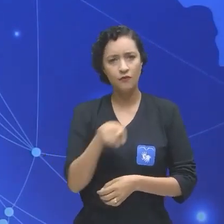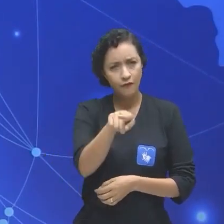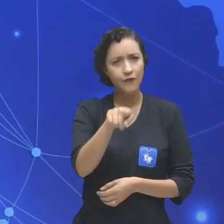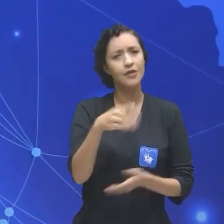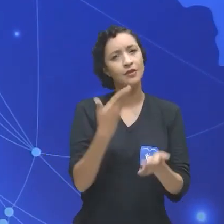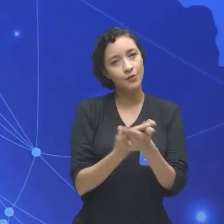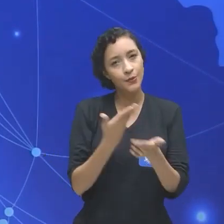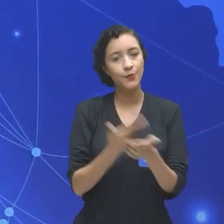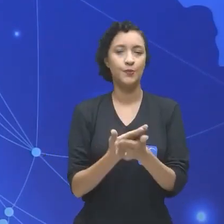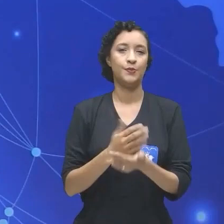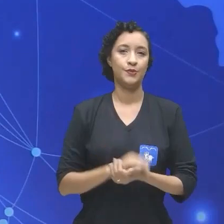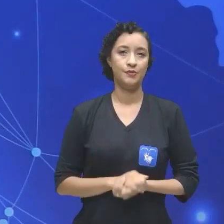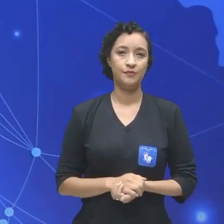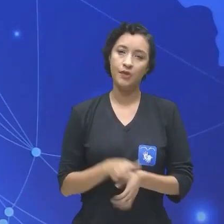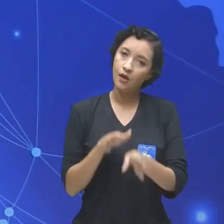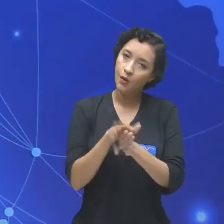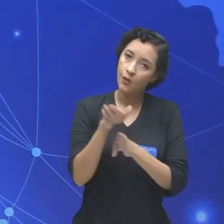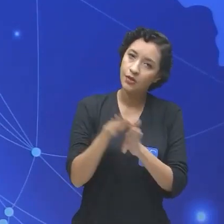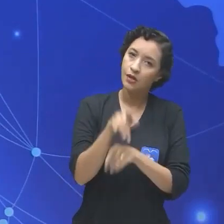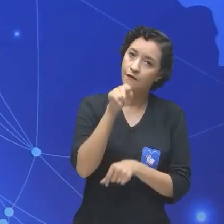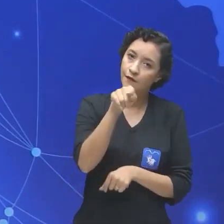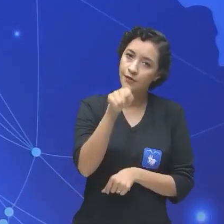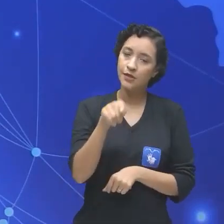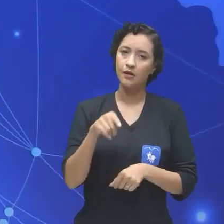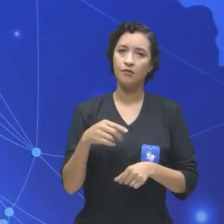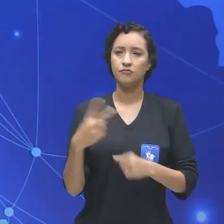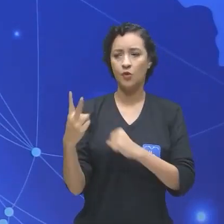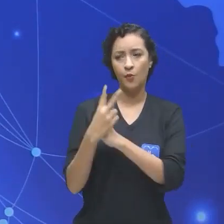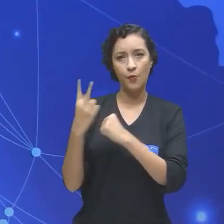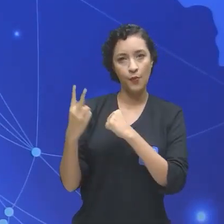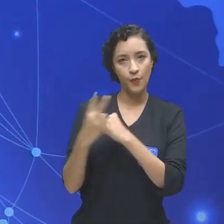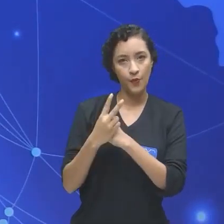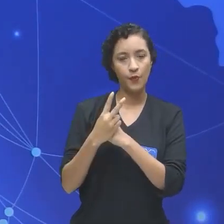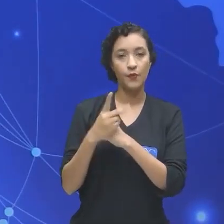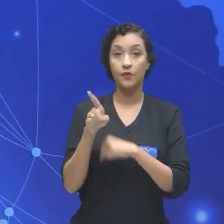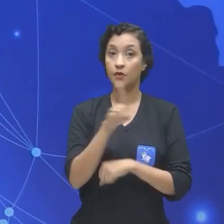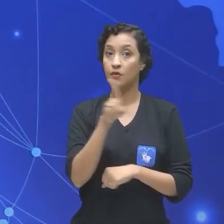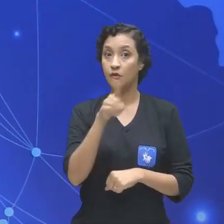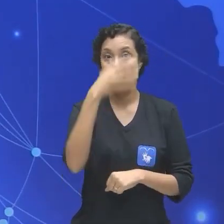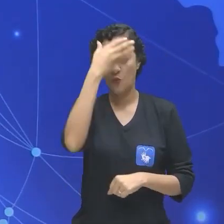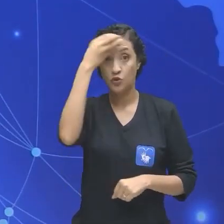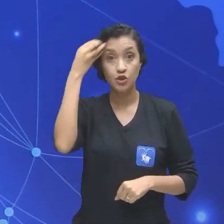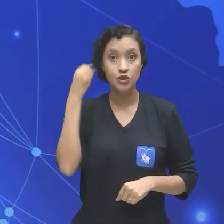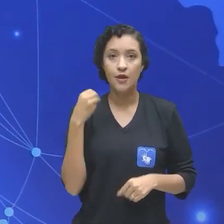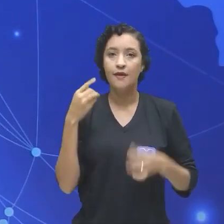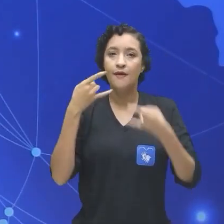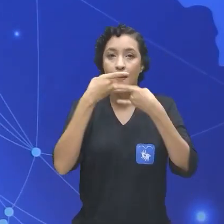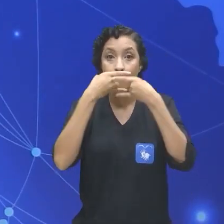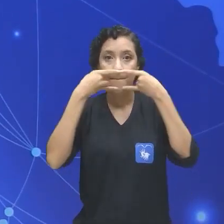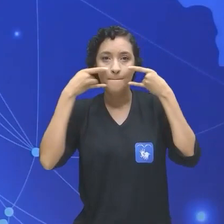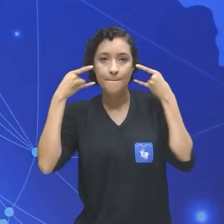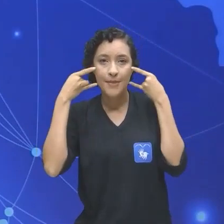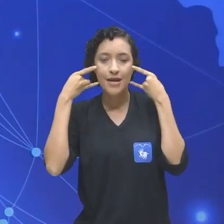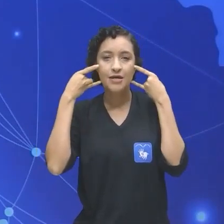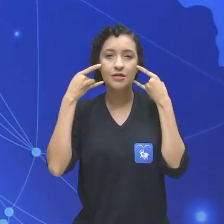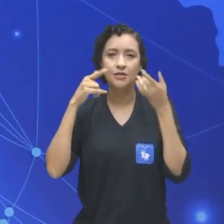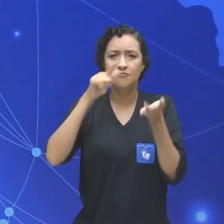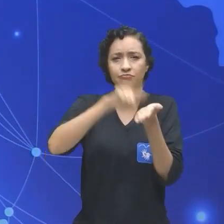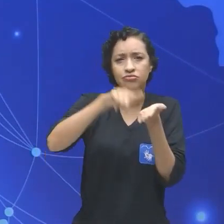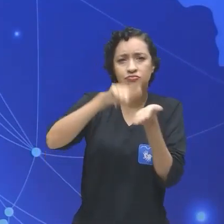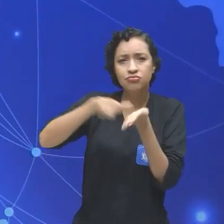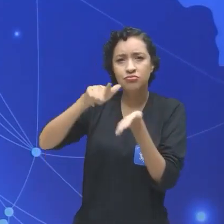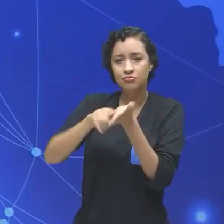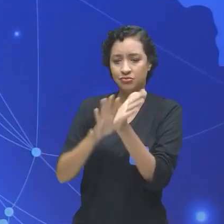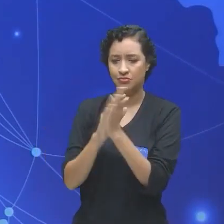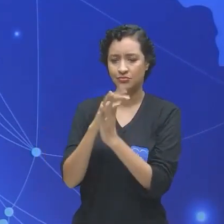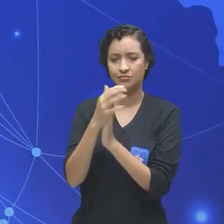digo para você, se cuide, tá bom? Não esqueça de usar sua máscara, higienizar suas